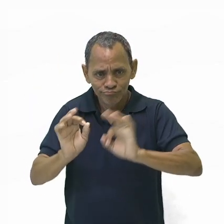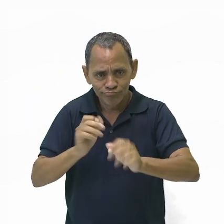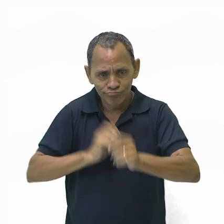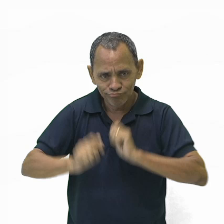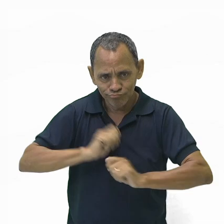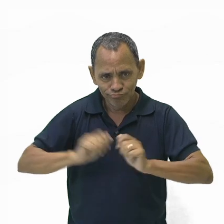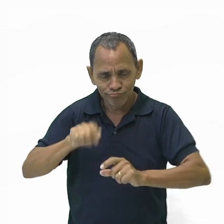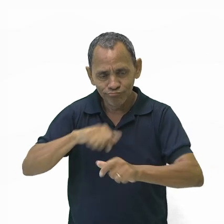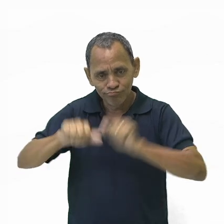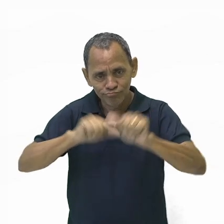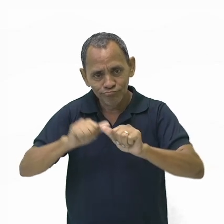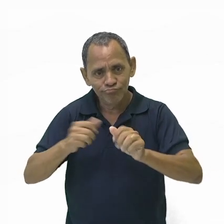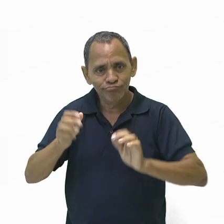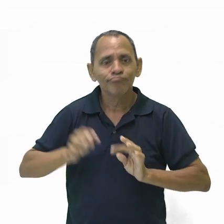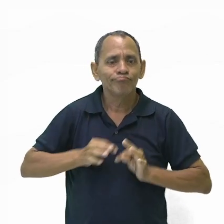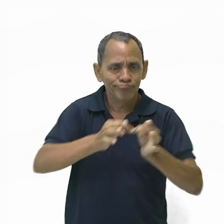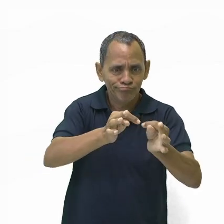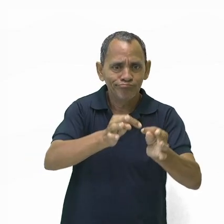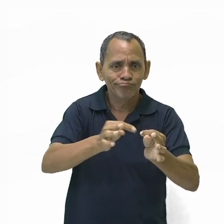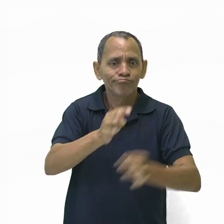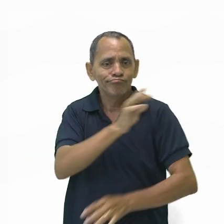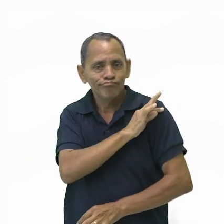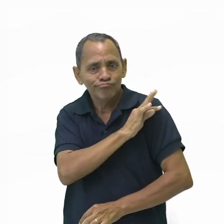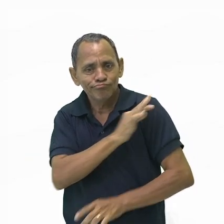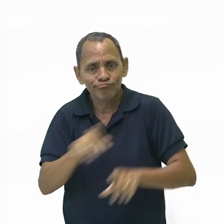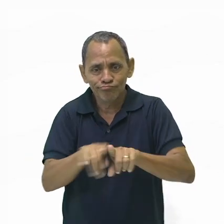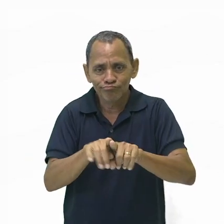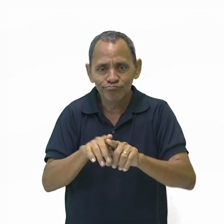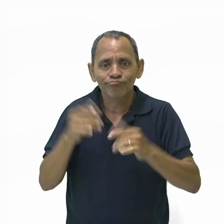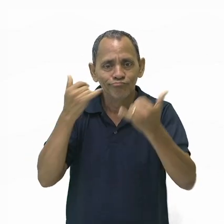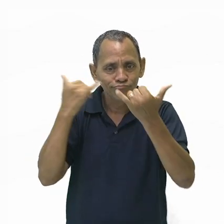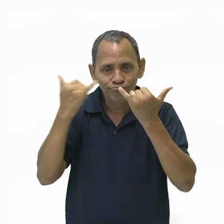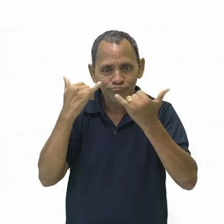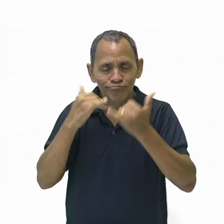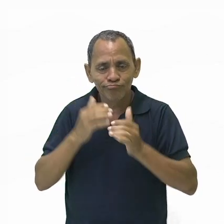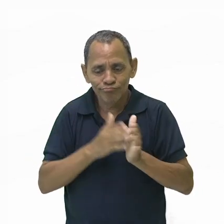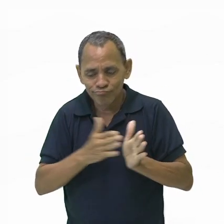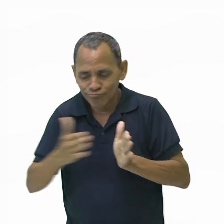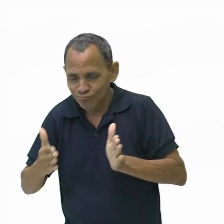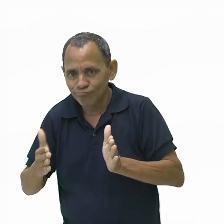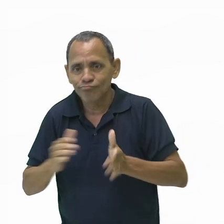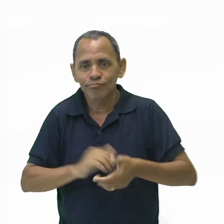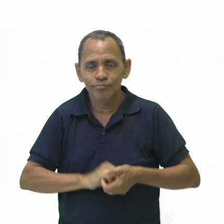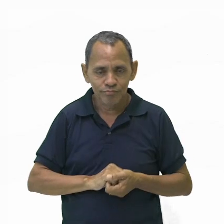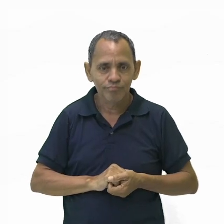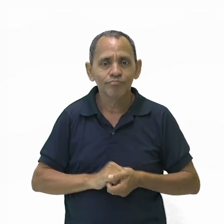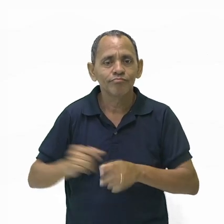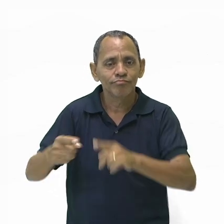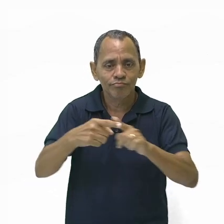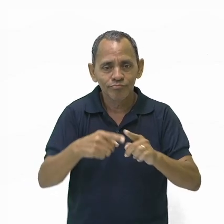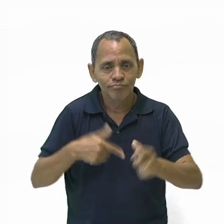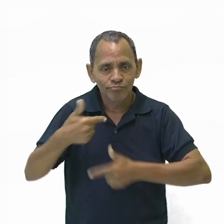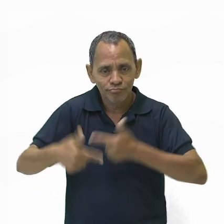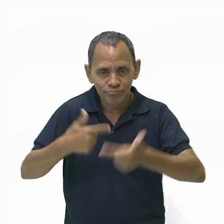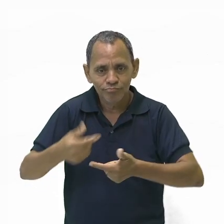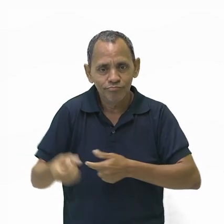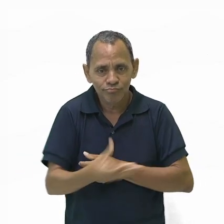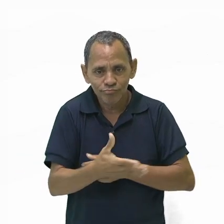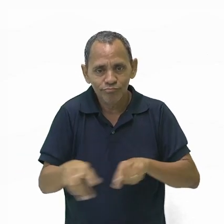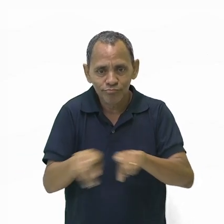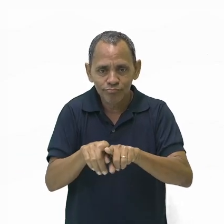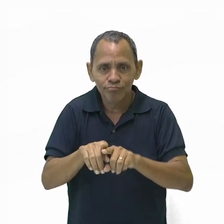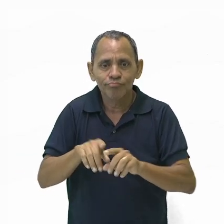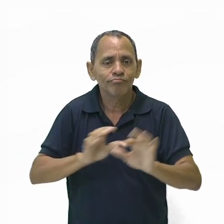transformações técnicas, tecnológicas e informacionais ao longo do tempo, novas formas de trabalho, produção e configurações